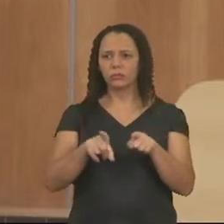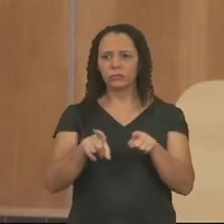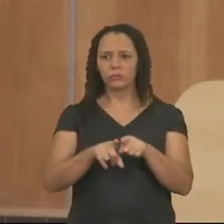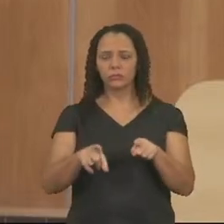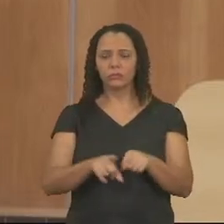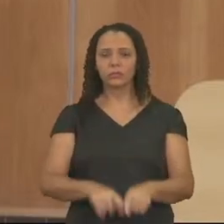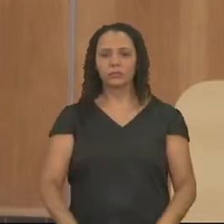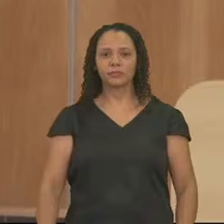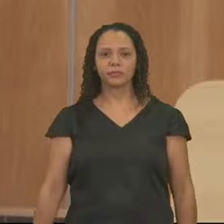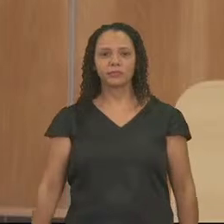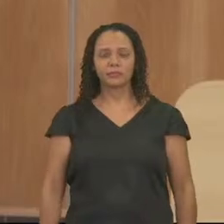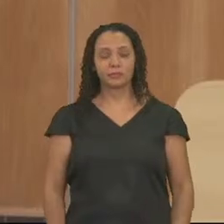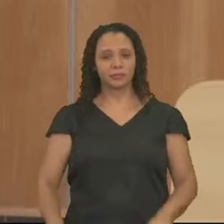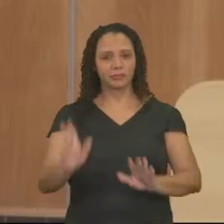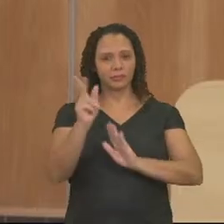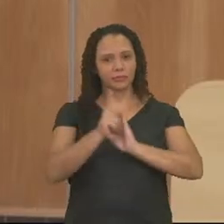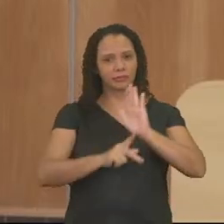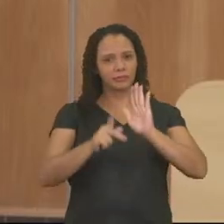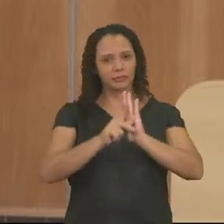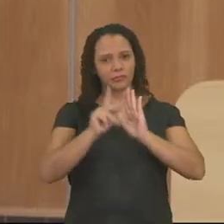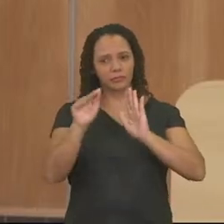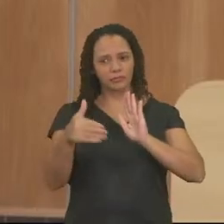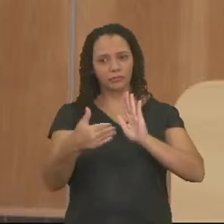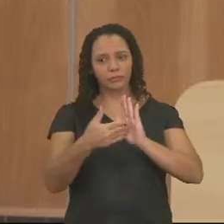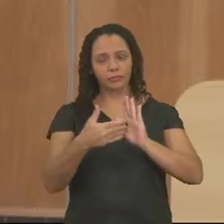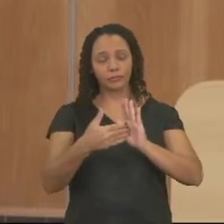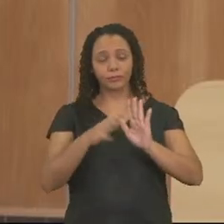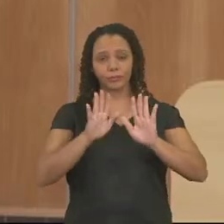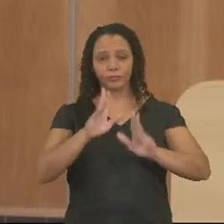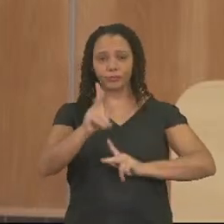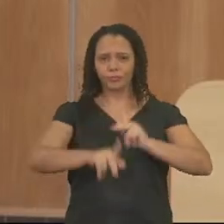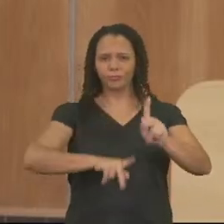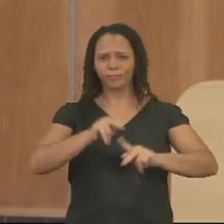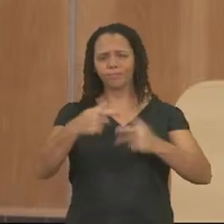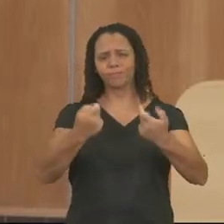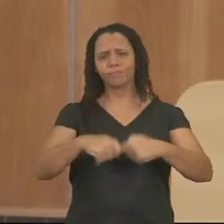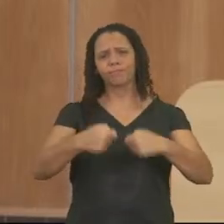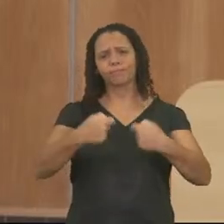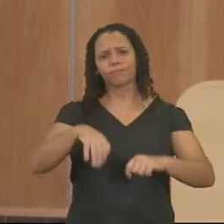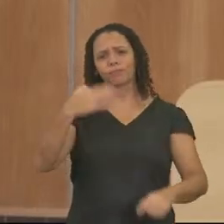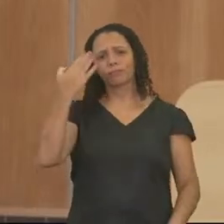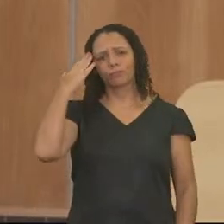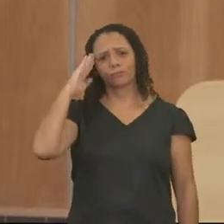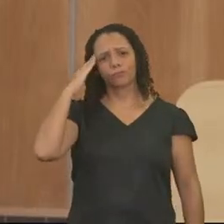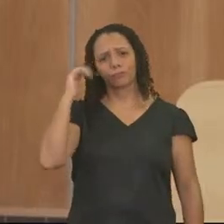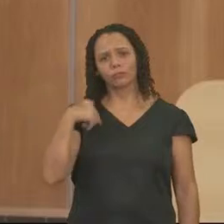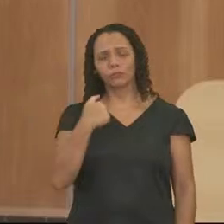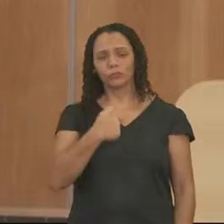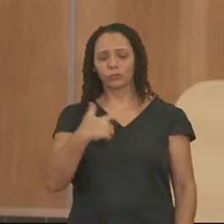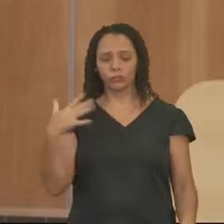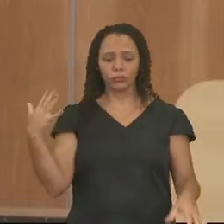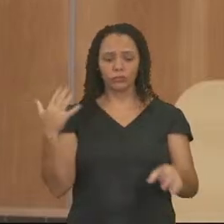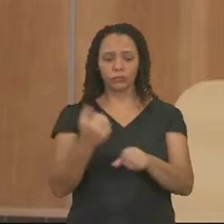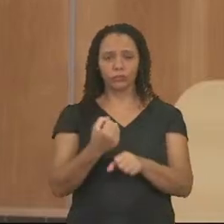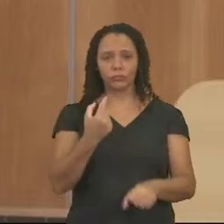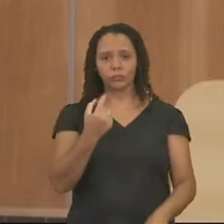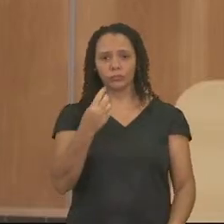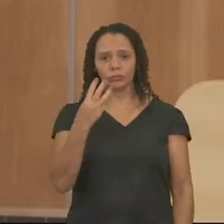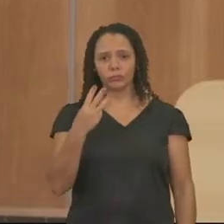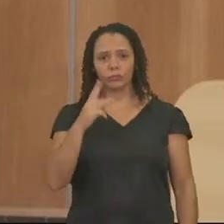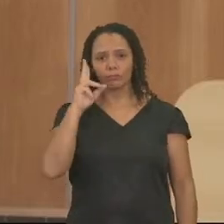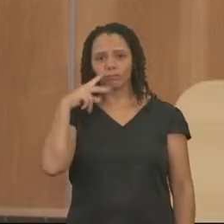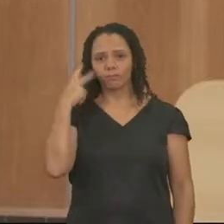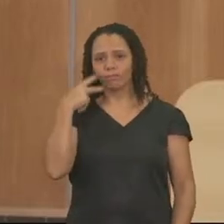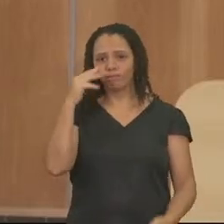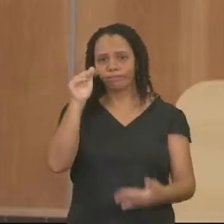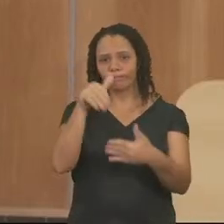Esse projeto, o povo tem que entender que nós somos aqui 13 vereadores para votar esse